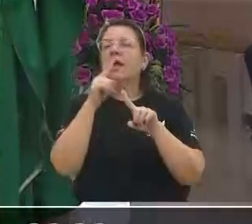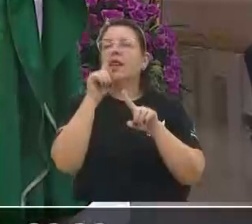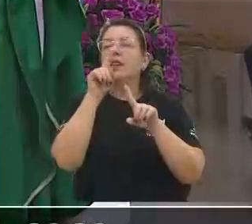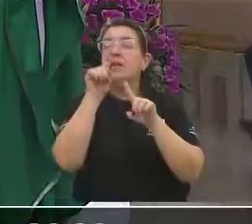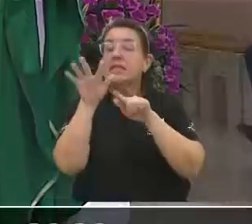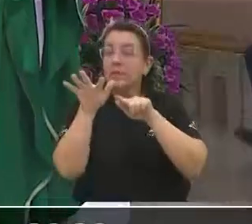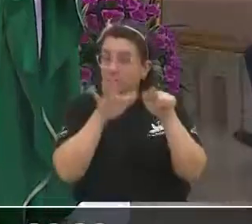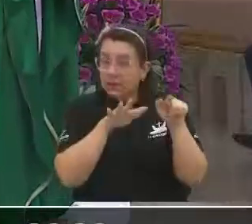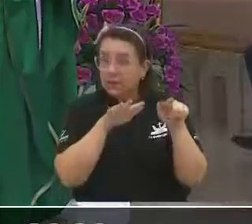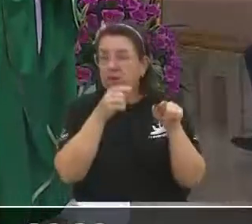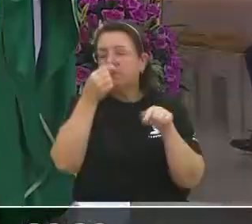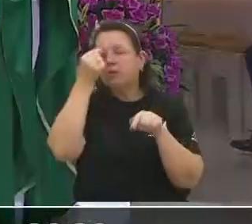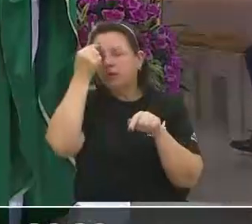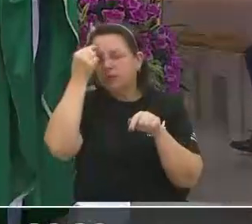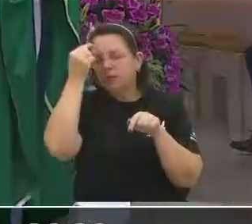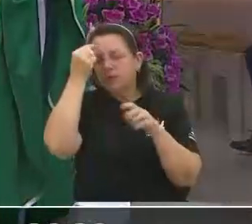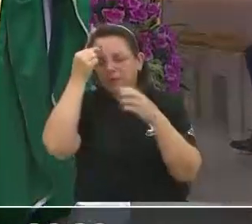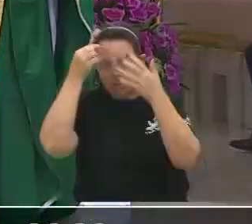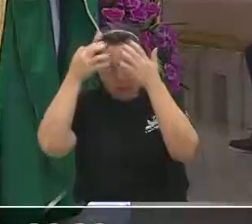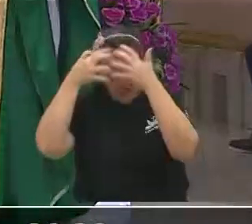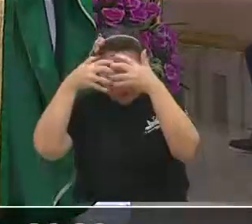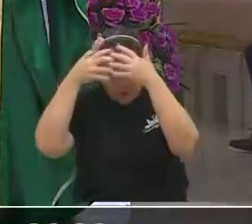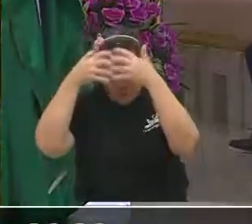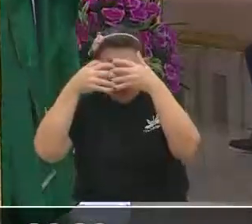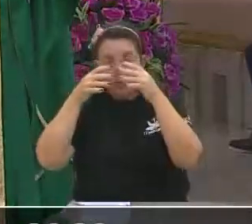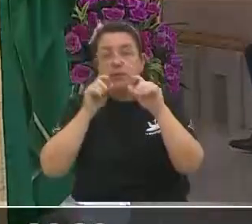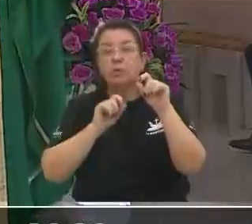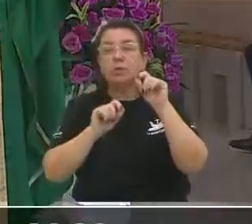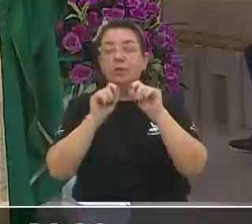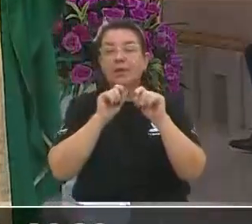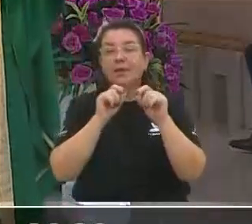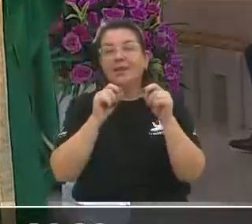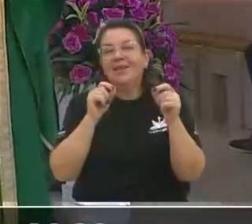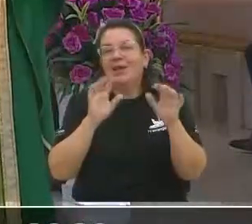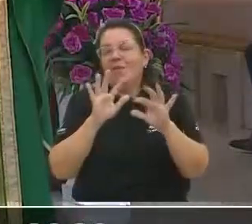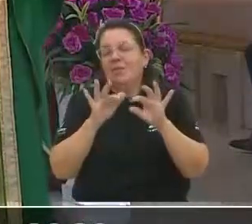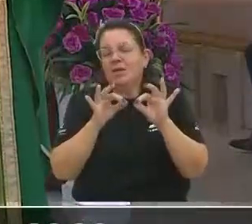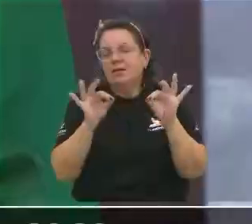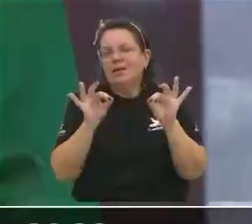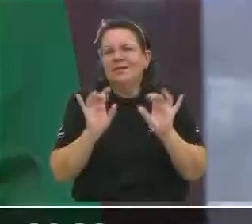reflitamos pensemos que grandes